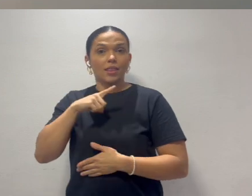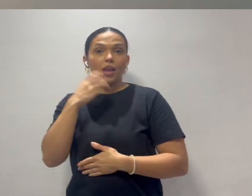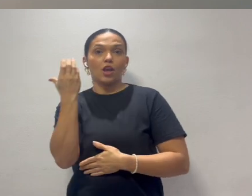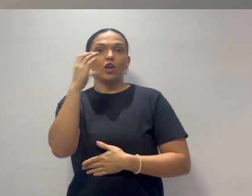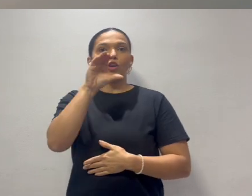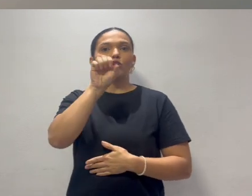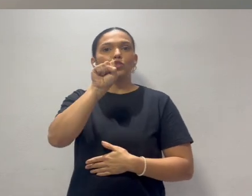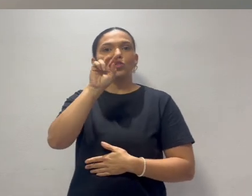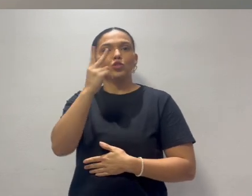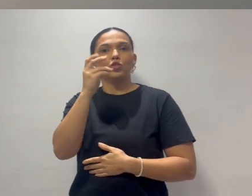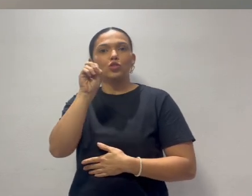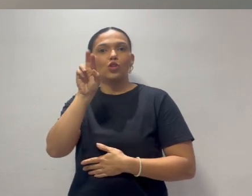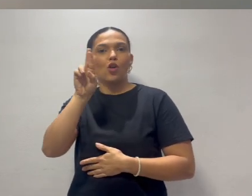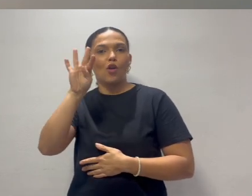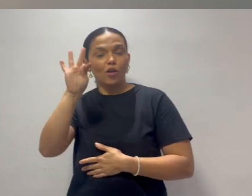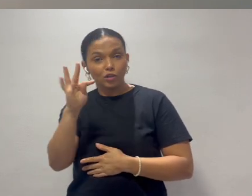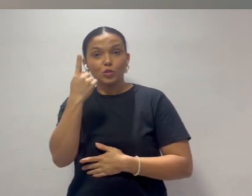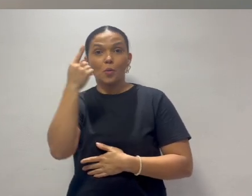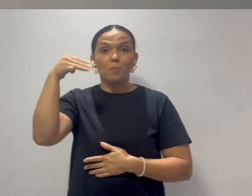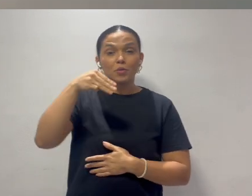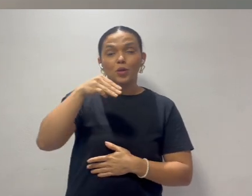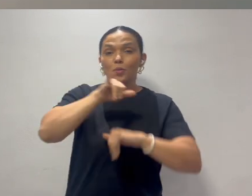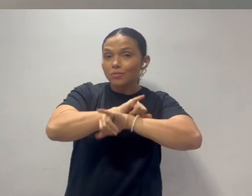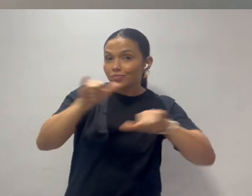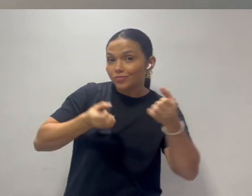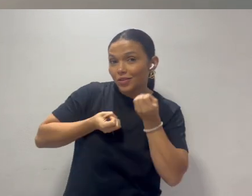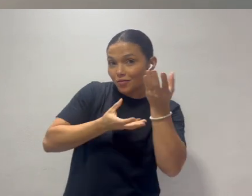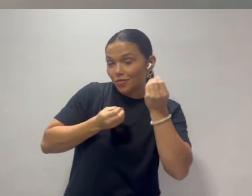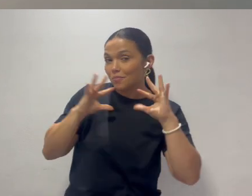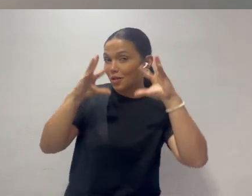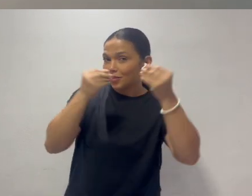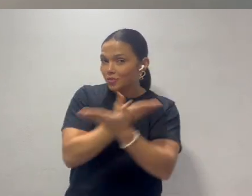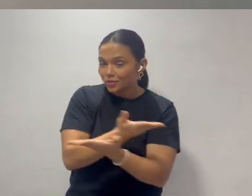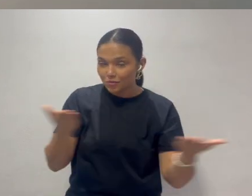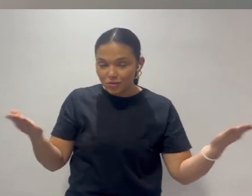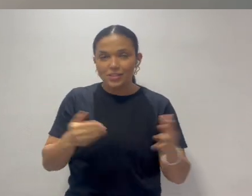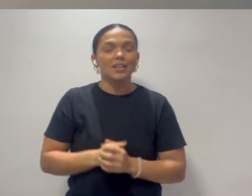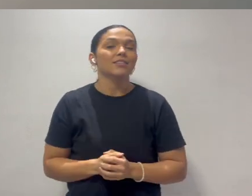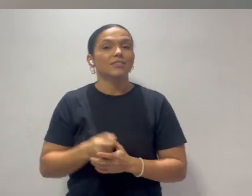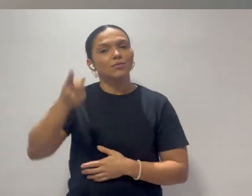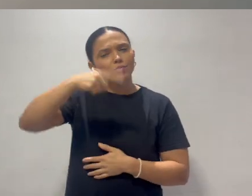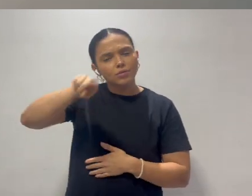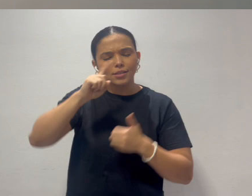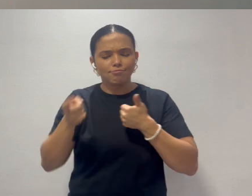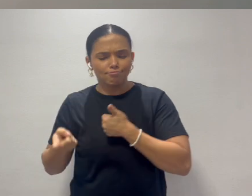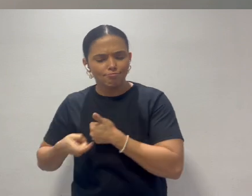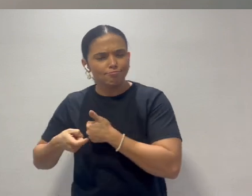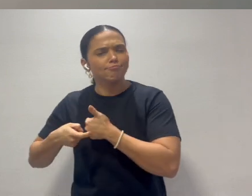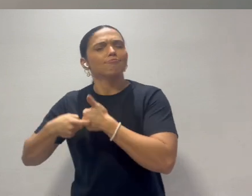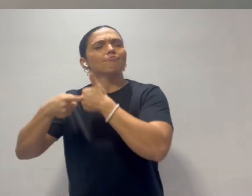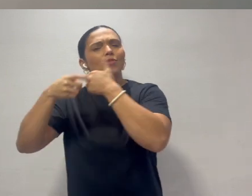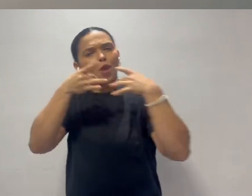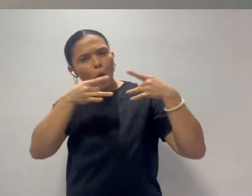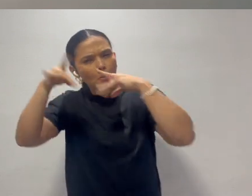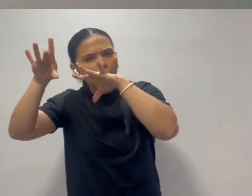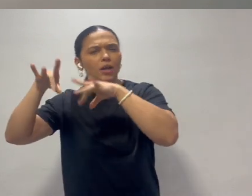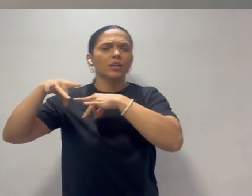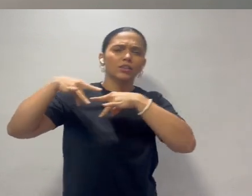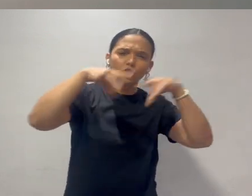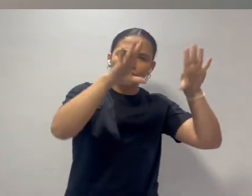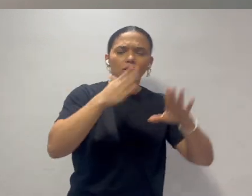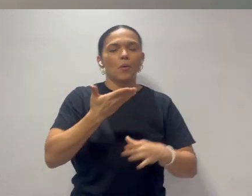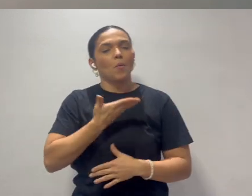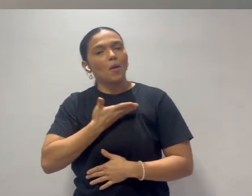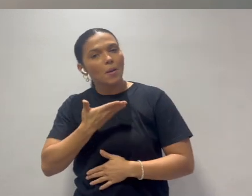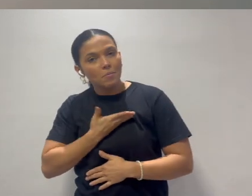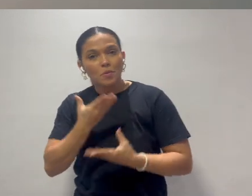minuto e nós voltamos com mais informações para todos vocês. Se você puder, deixa o like, deixa o joinha, compartilha essa transmissão. Obrigado,